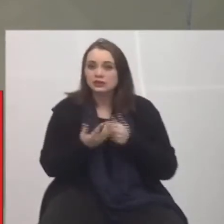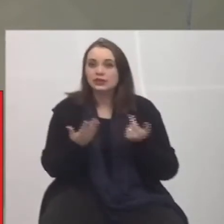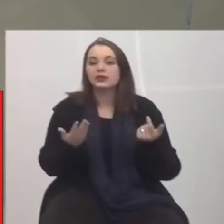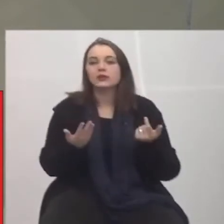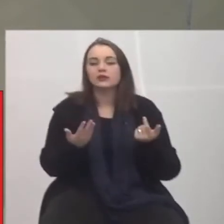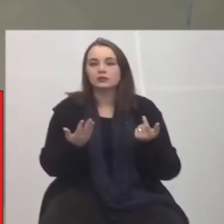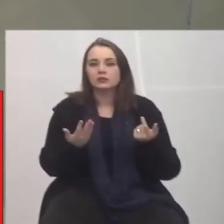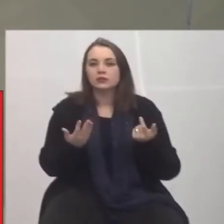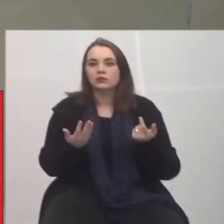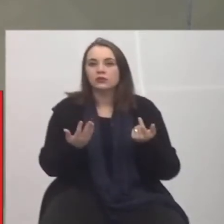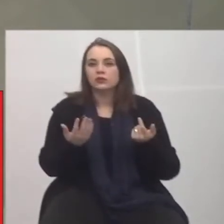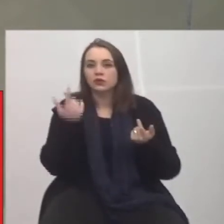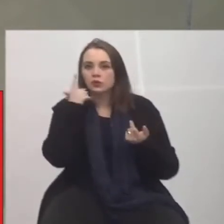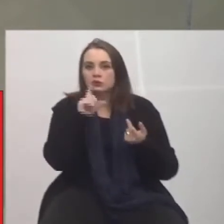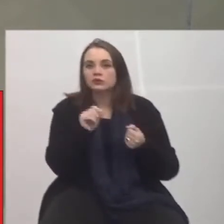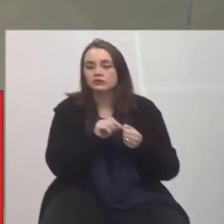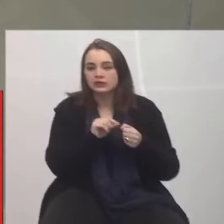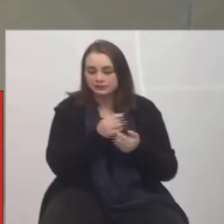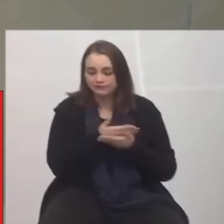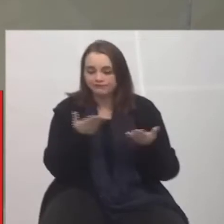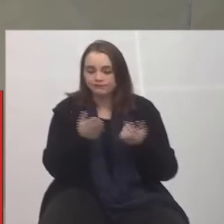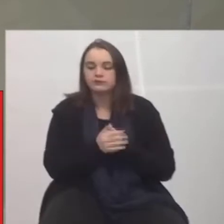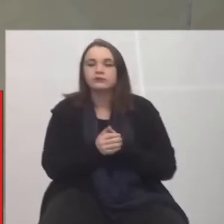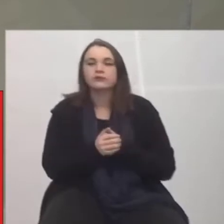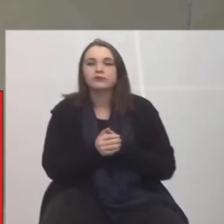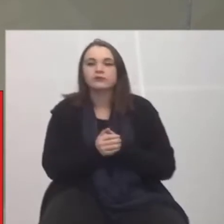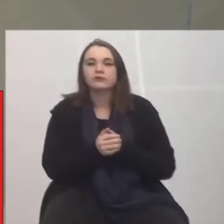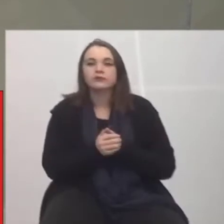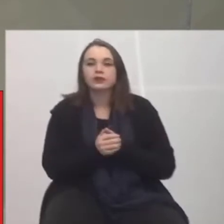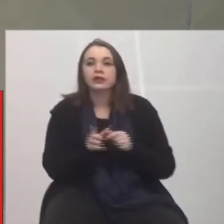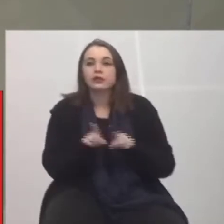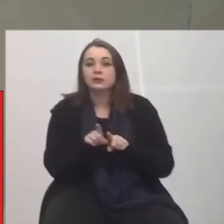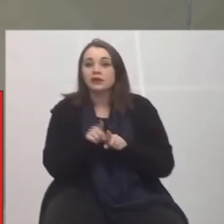conta disso sozinho. Também com relação